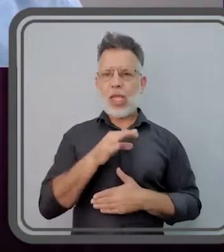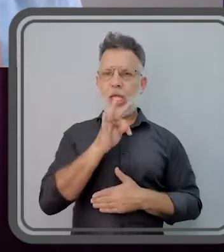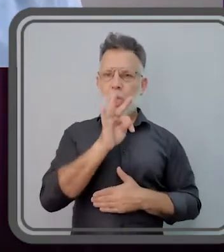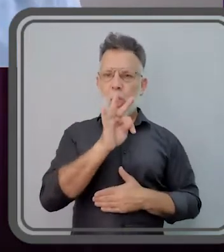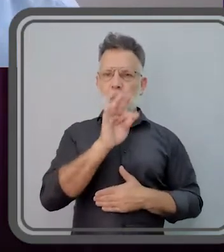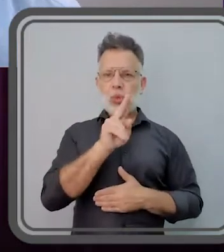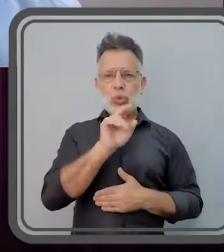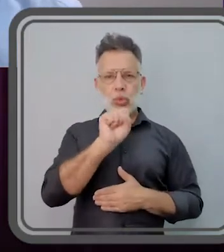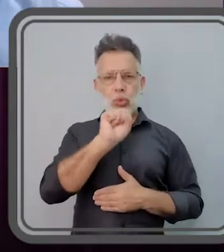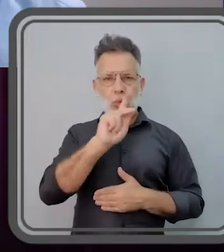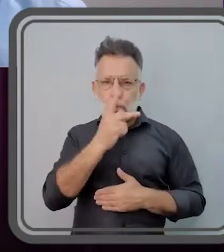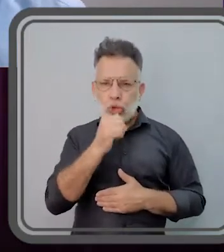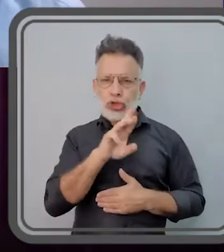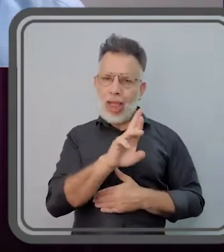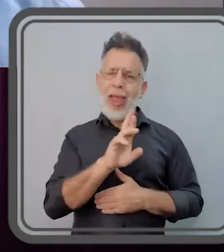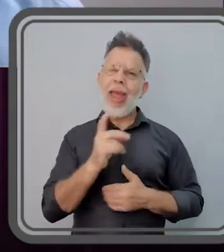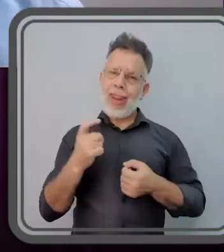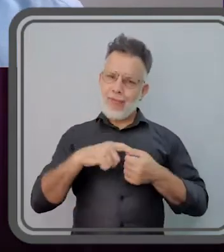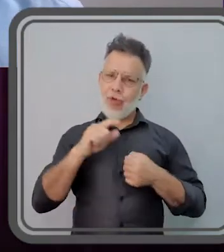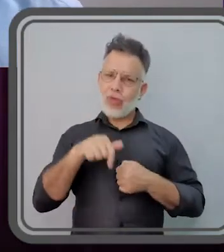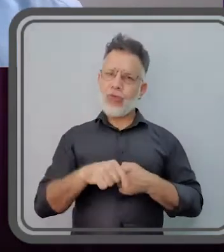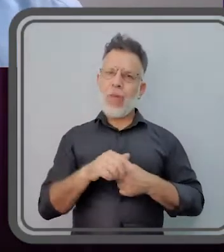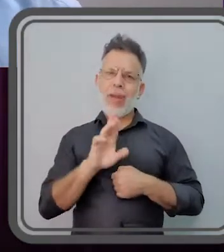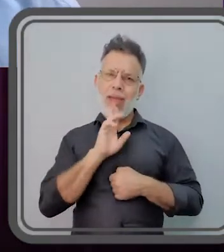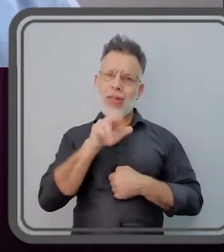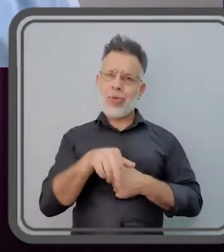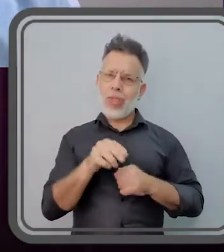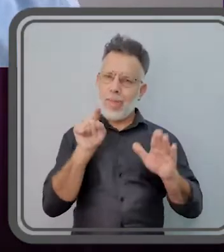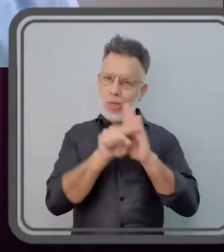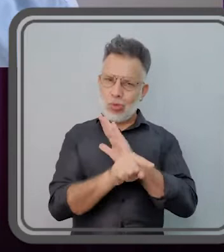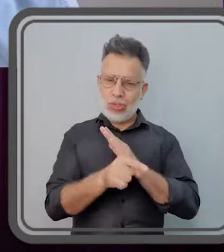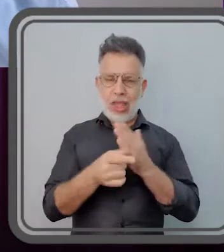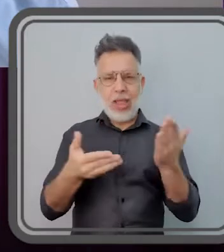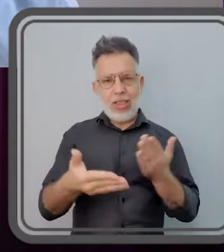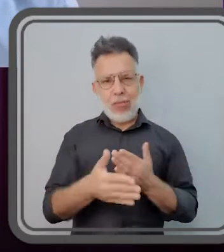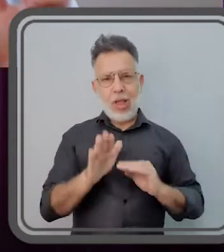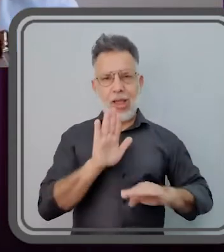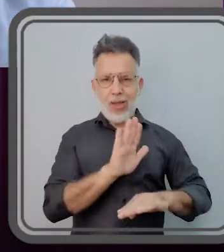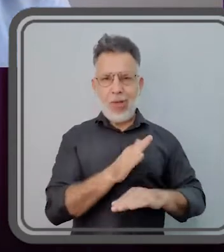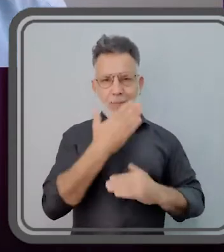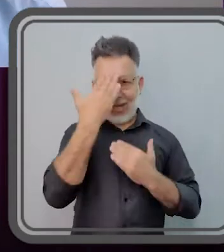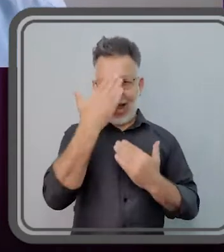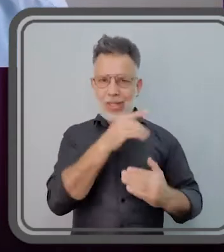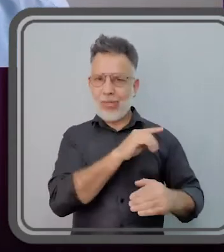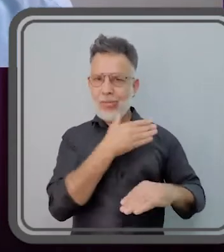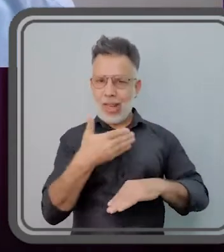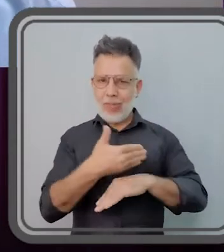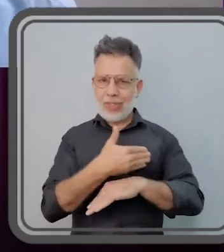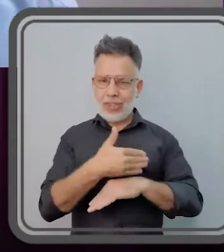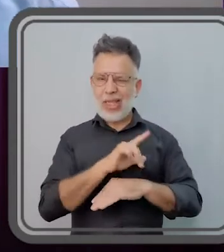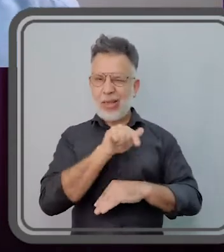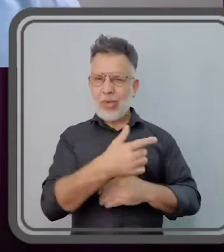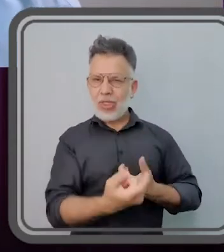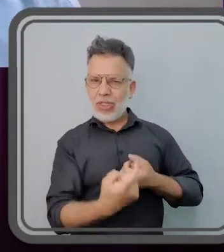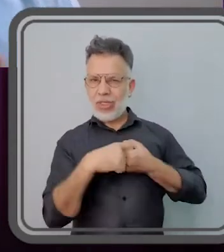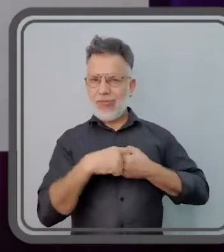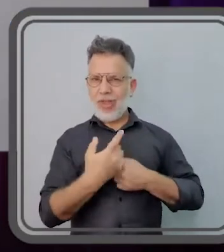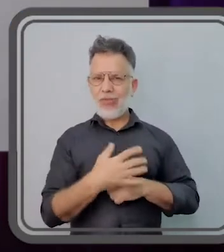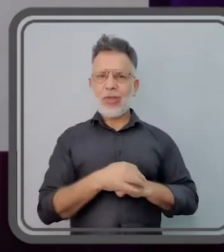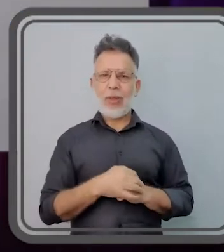volta no final para responder algumas perguntas. Então, Tuxá, por enquanto, obrigado pela participação. Daqui a pouco a gente já te traz de